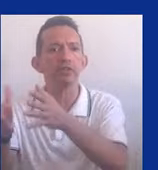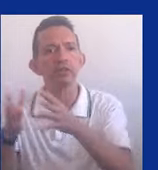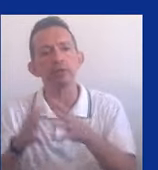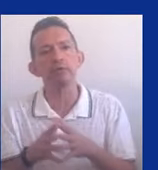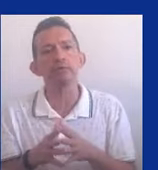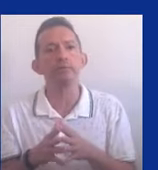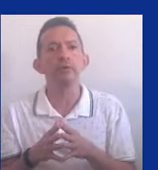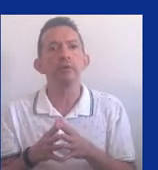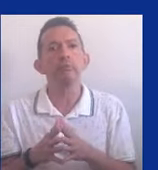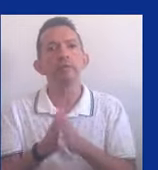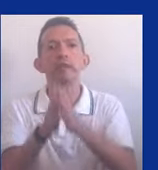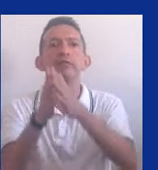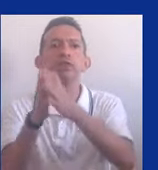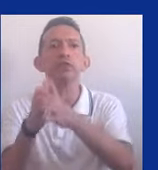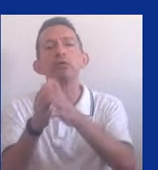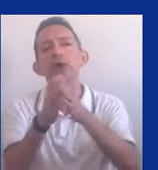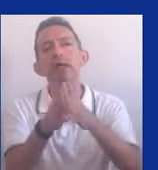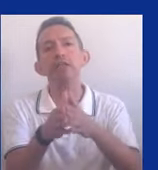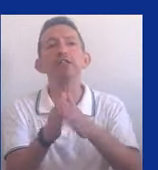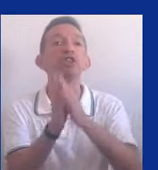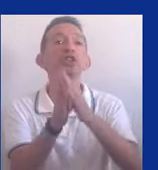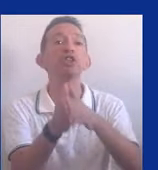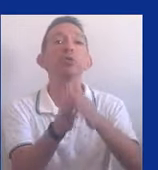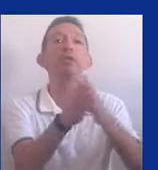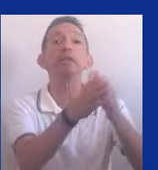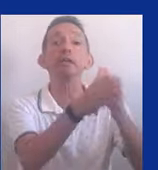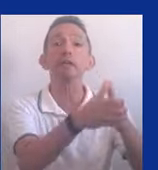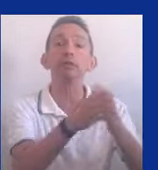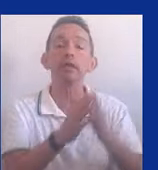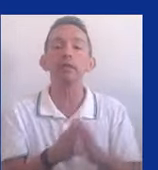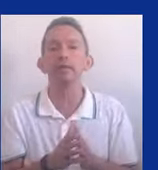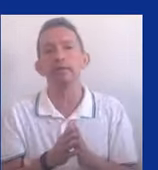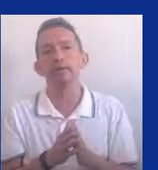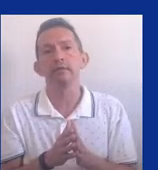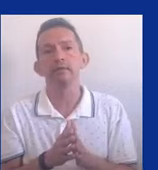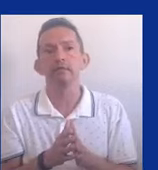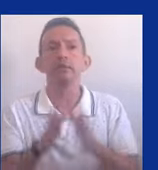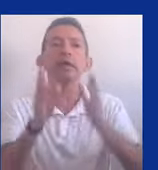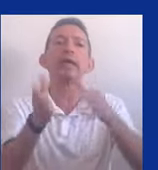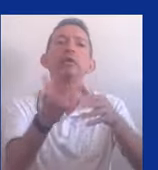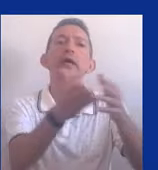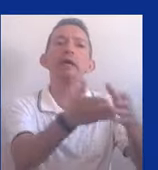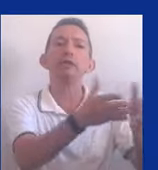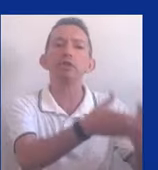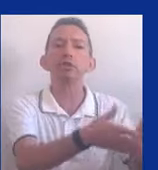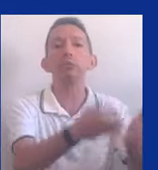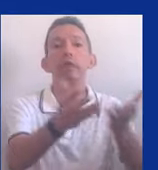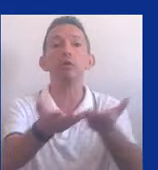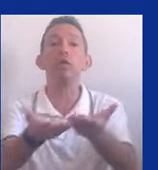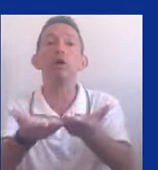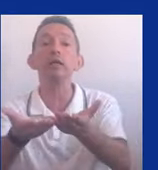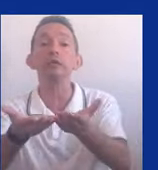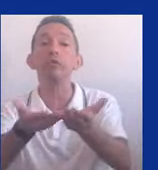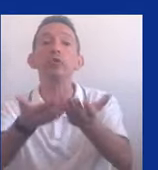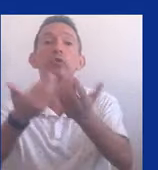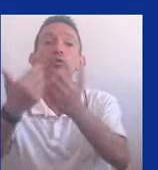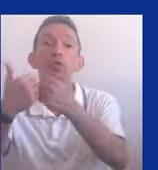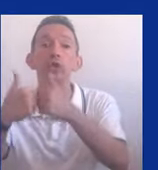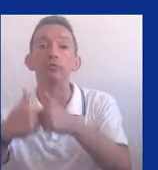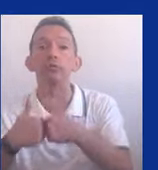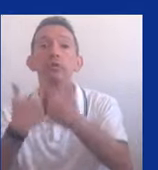em célula vegetal. Porque célula vegetal não realiza digestão intracelular. Por que ela não realiza digestão? Porque ela é um